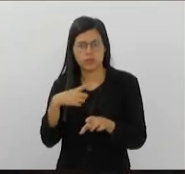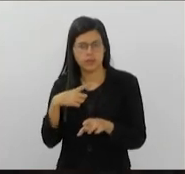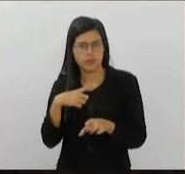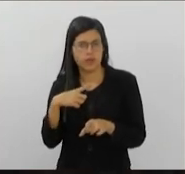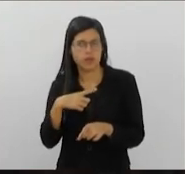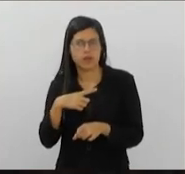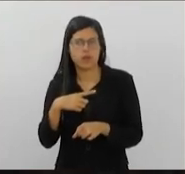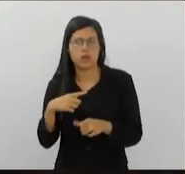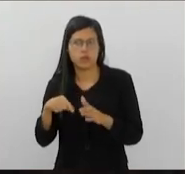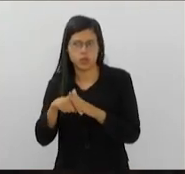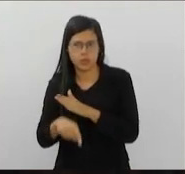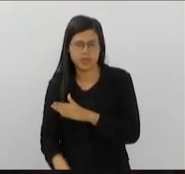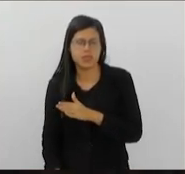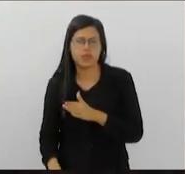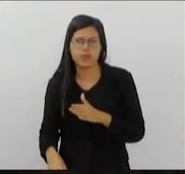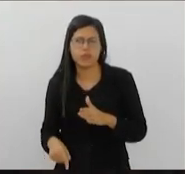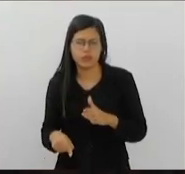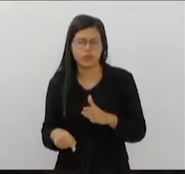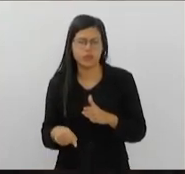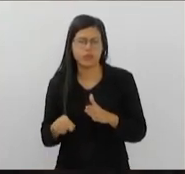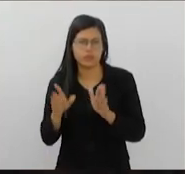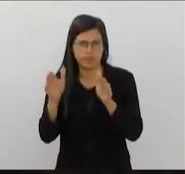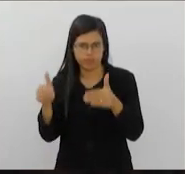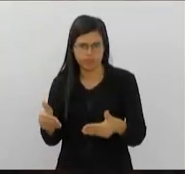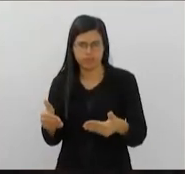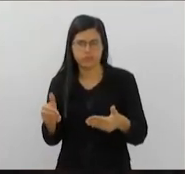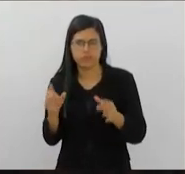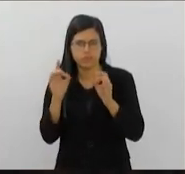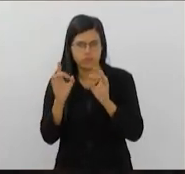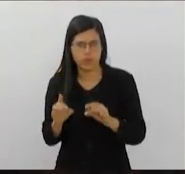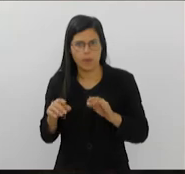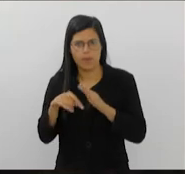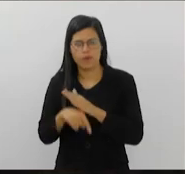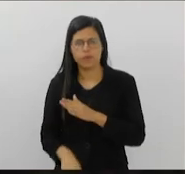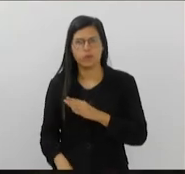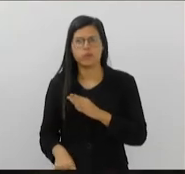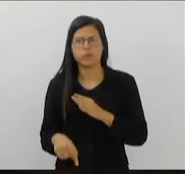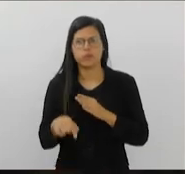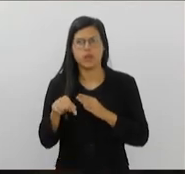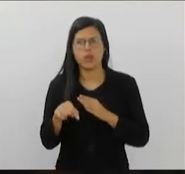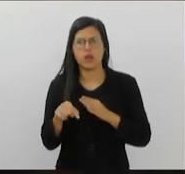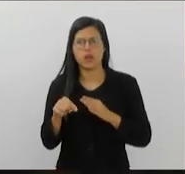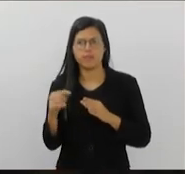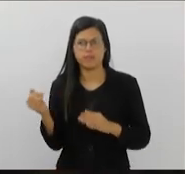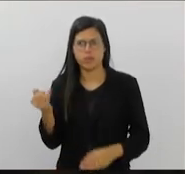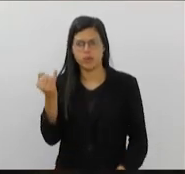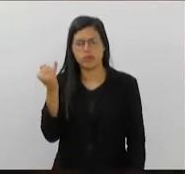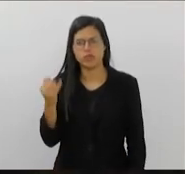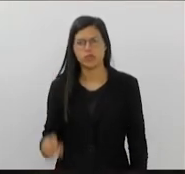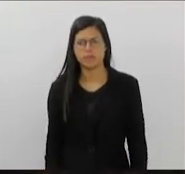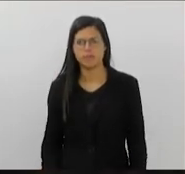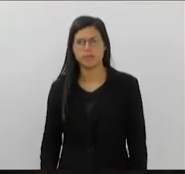gente aprofundar. E também vai ser objeto dentro dos planos de ação climática. Esse componente é bem importante.